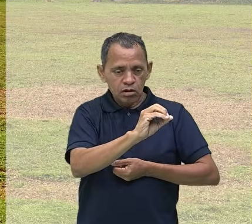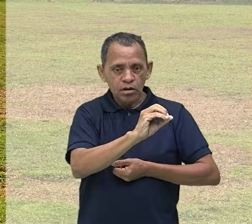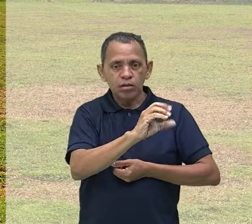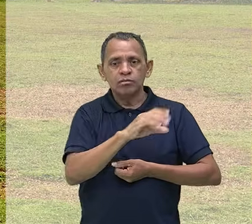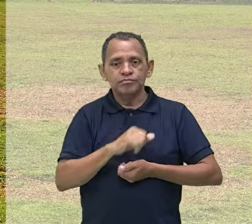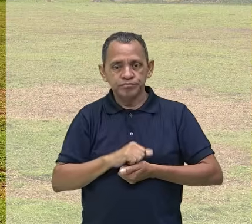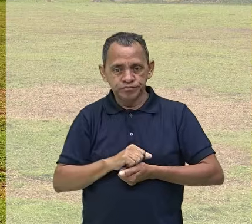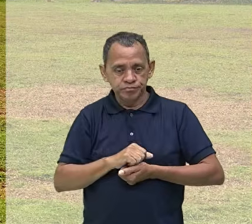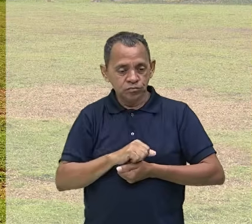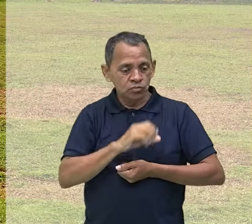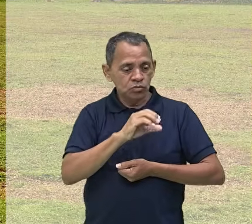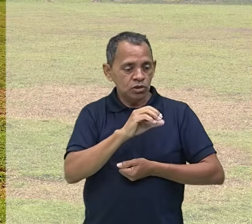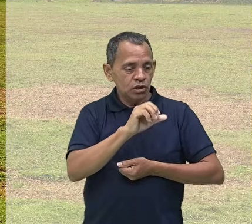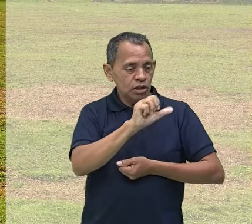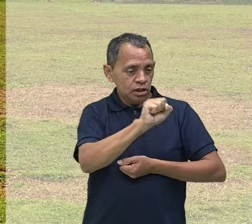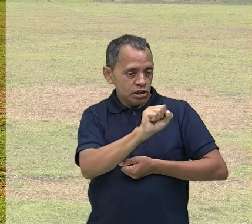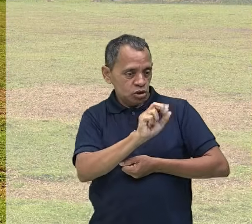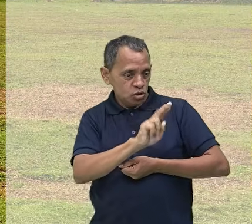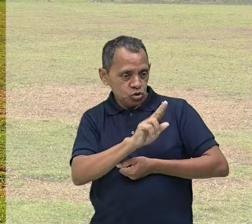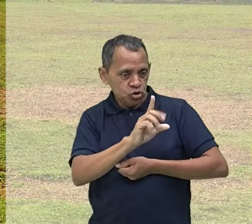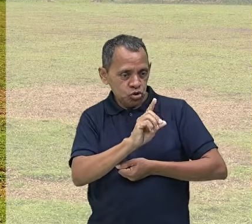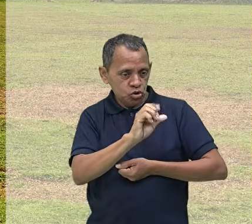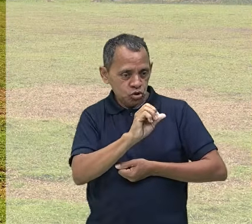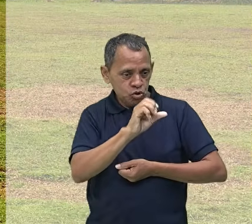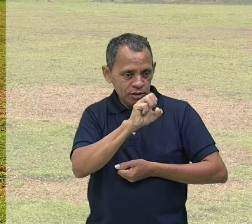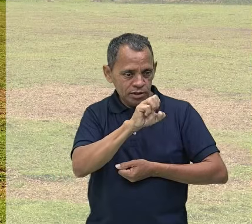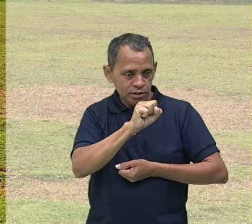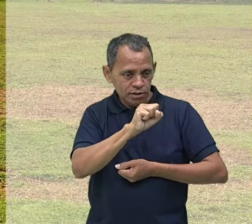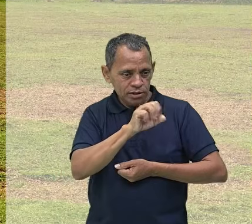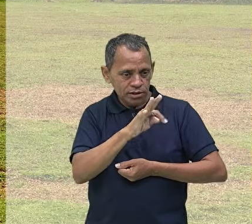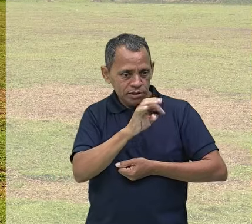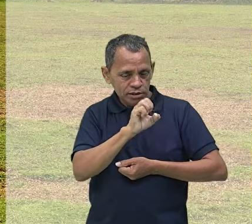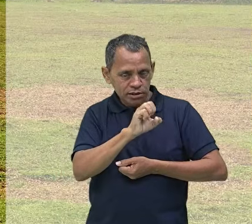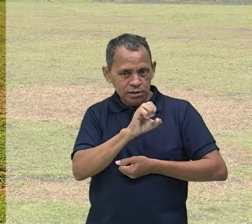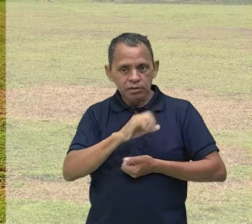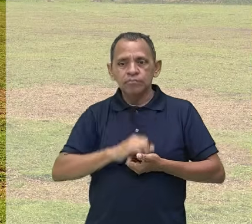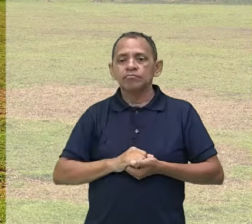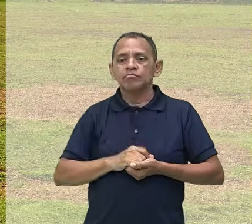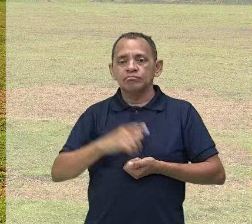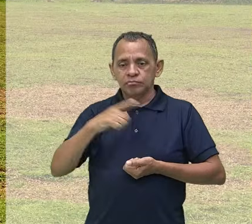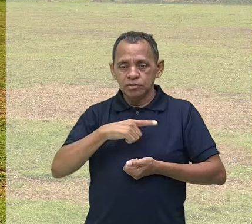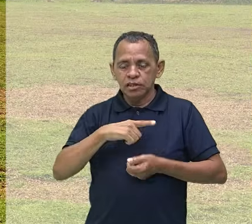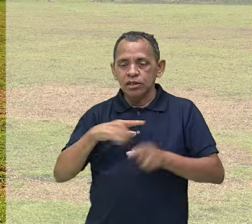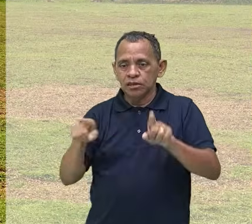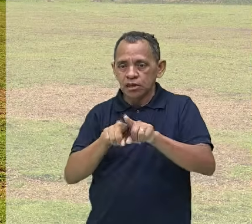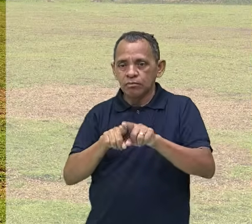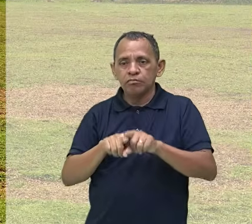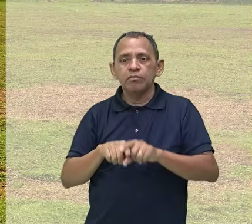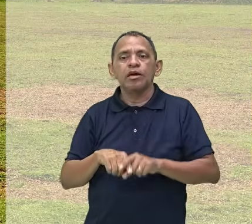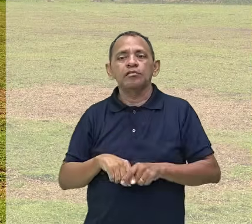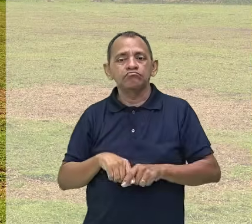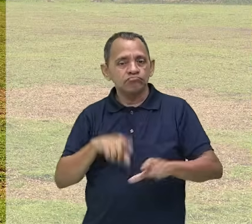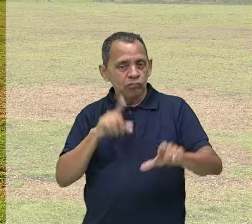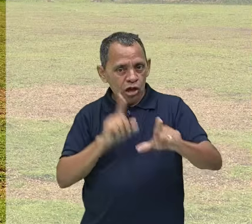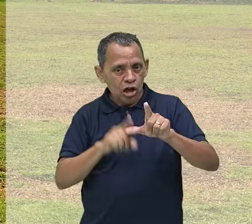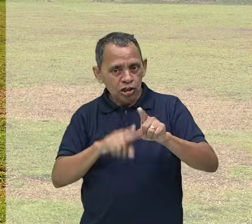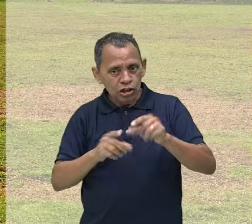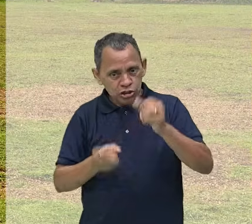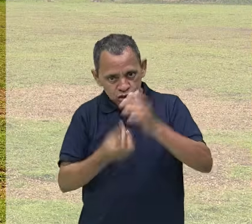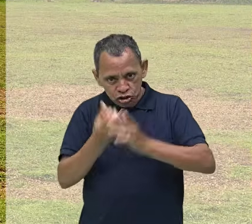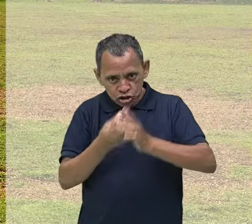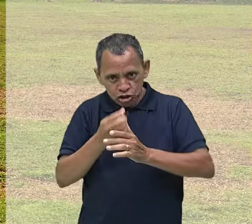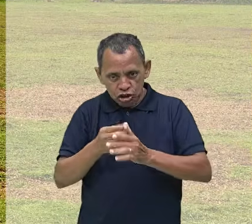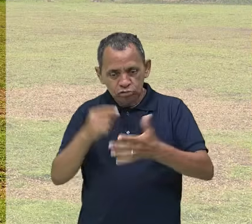pra gente? O sudoeste, né? E aí nós temos as siglas também de cada um formando os